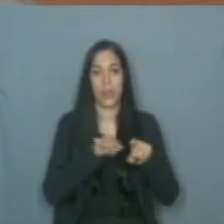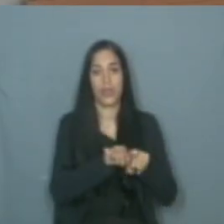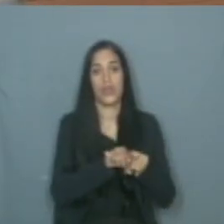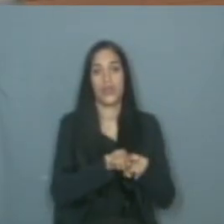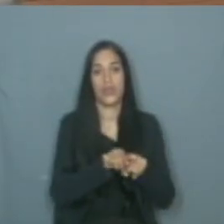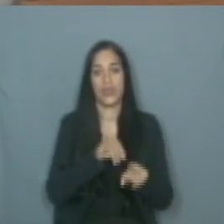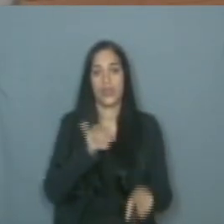Comércio.